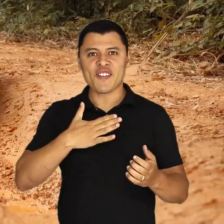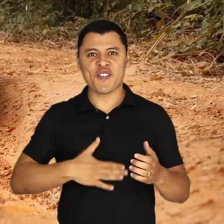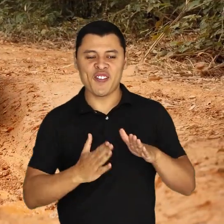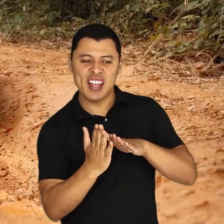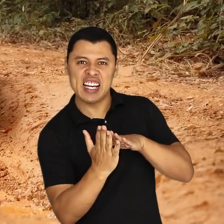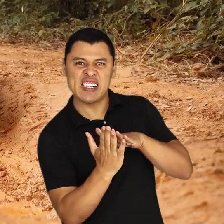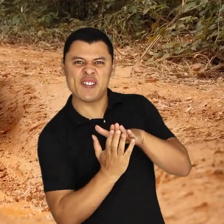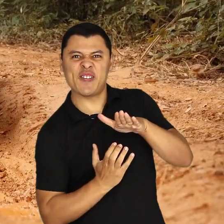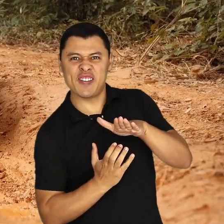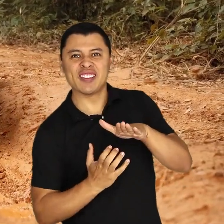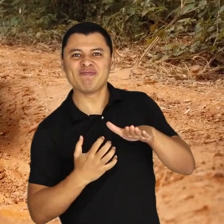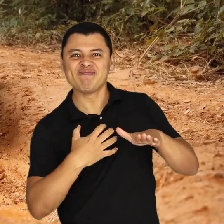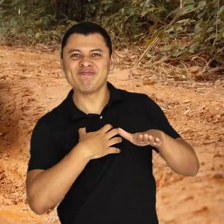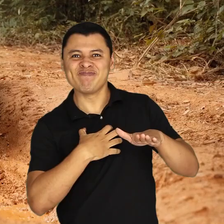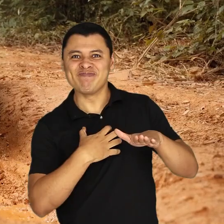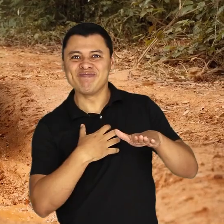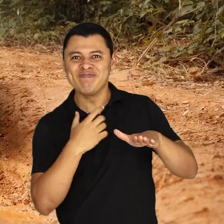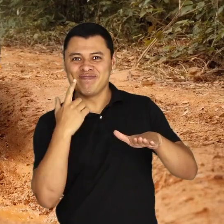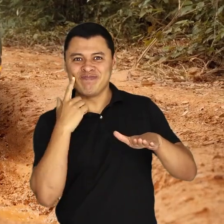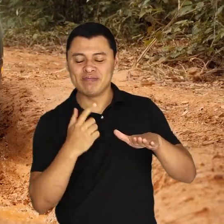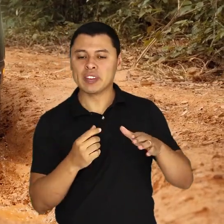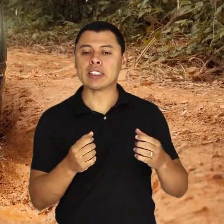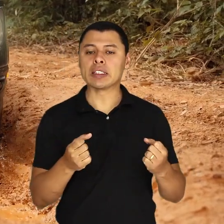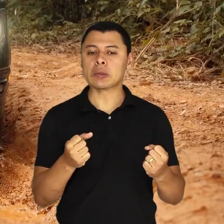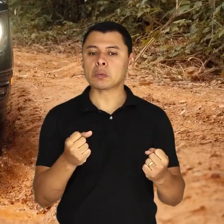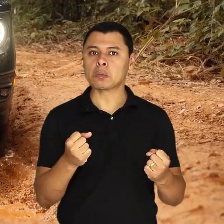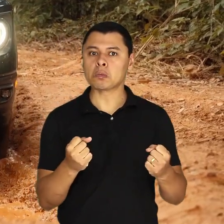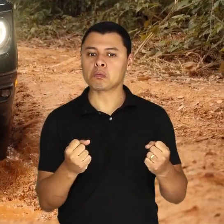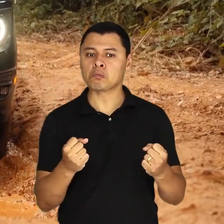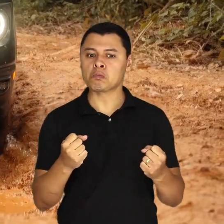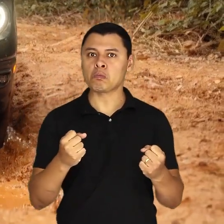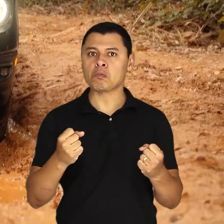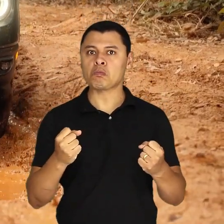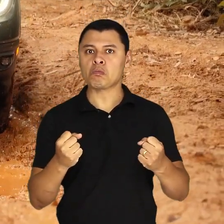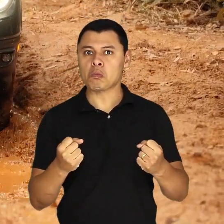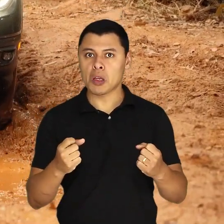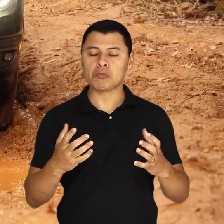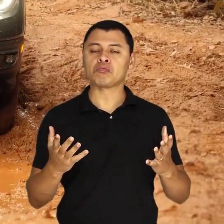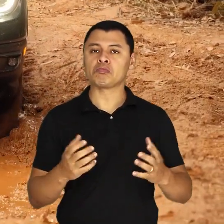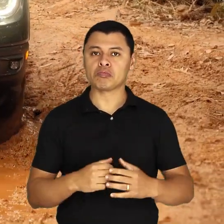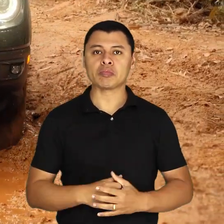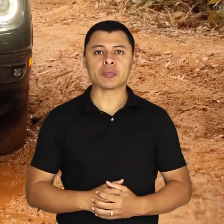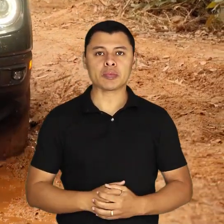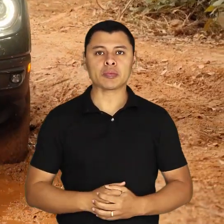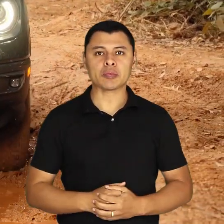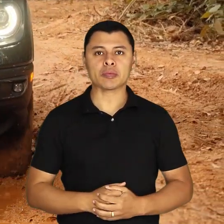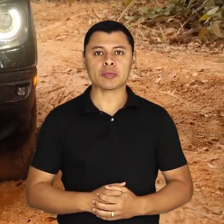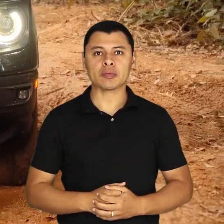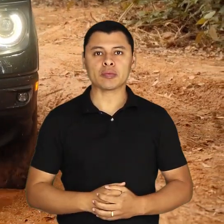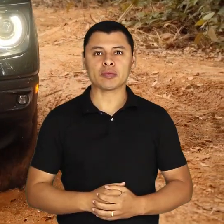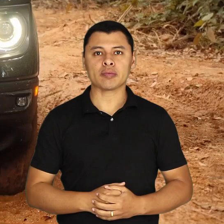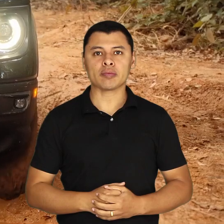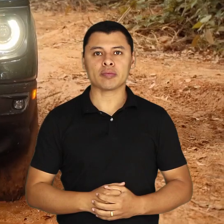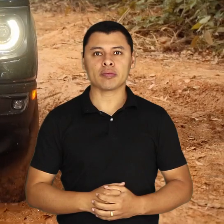devagar. Ó, ele raspou aqui o peito de aço e vai indo. Vamos ver como que ele sobe.